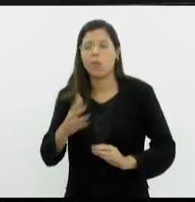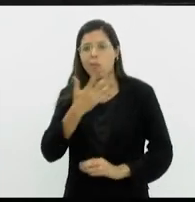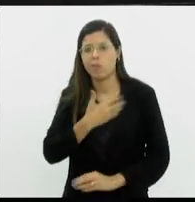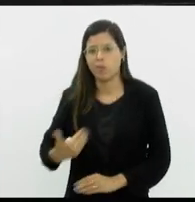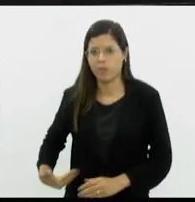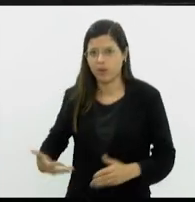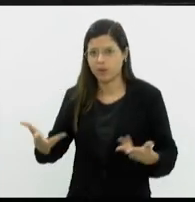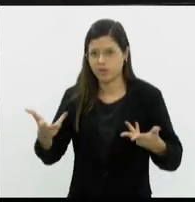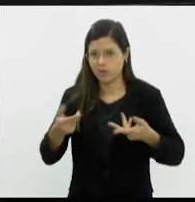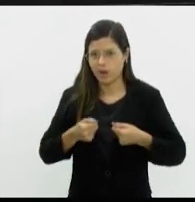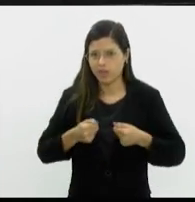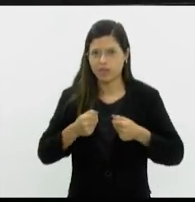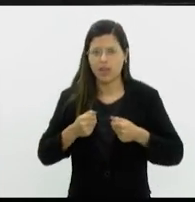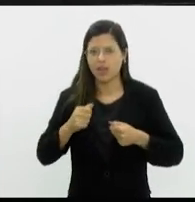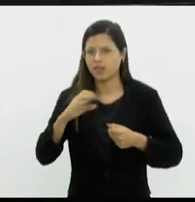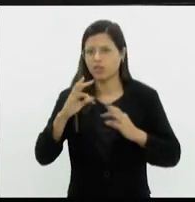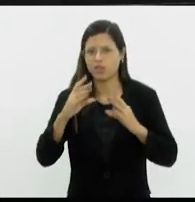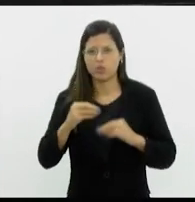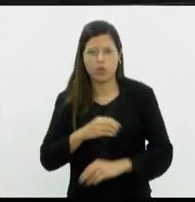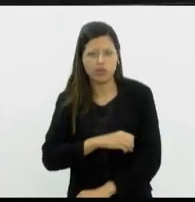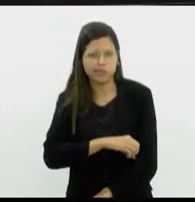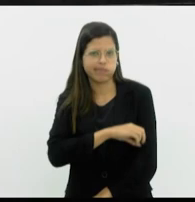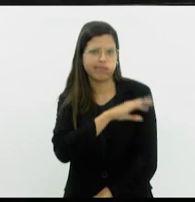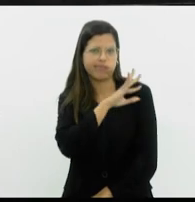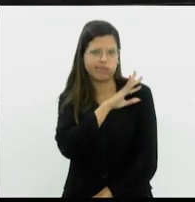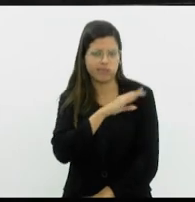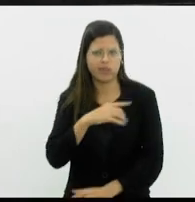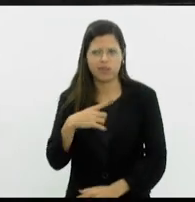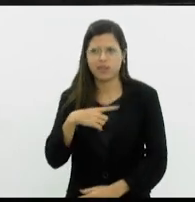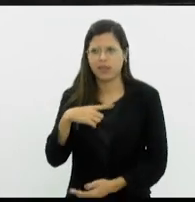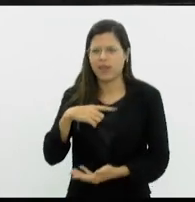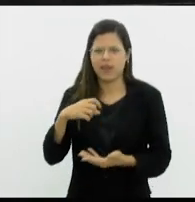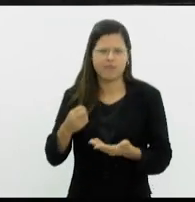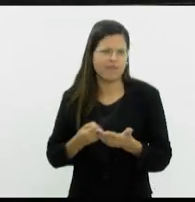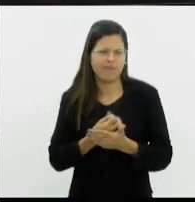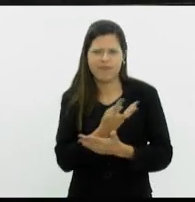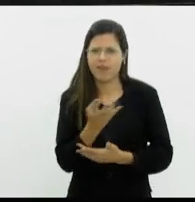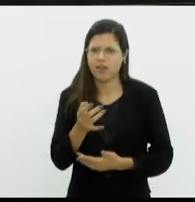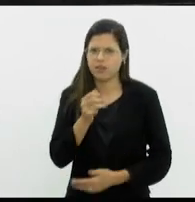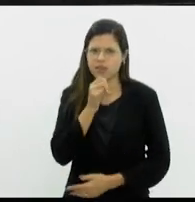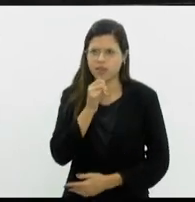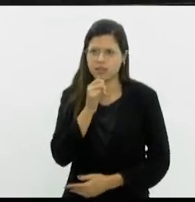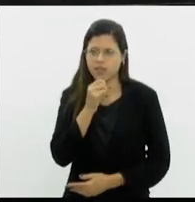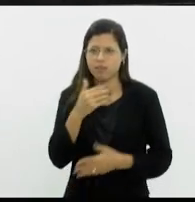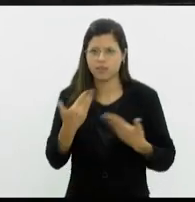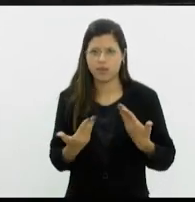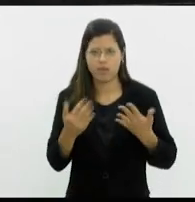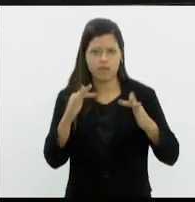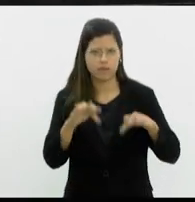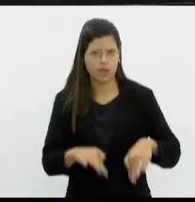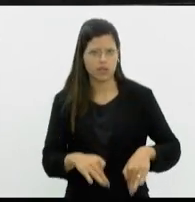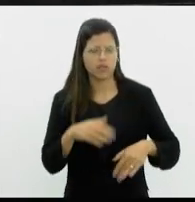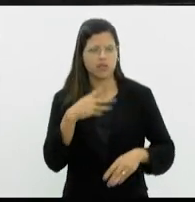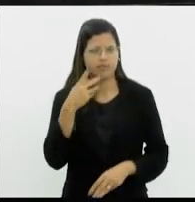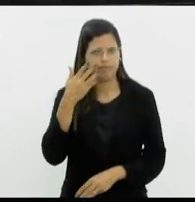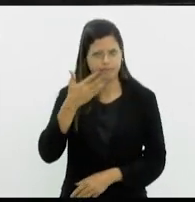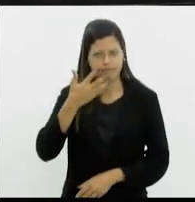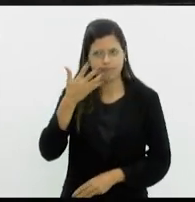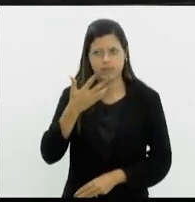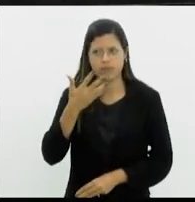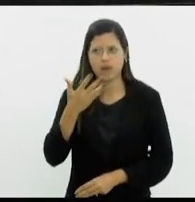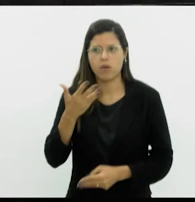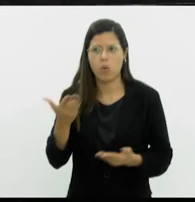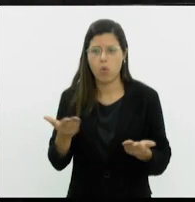em todos os segmentos. E a gente tem aqui inúmeros exemplos para isso. Então, encerrando aqui minha fala, protocolo